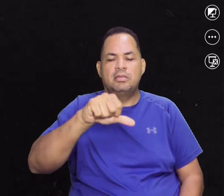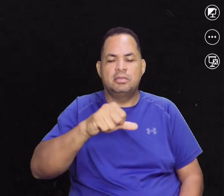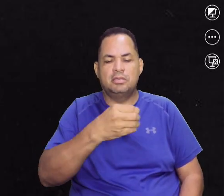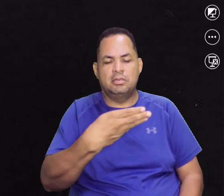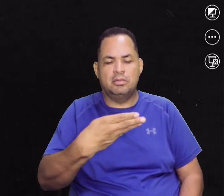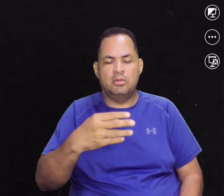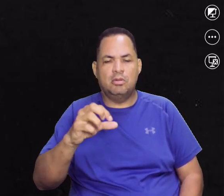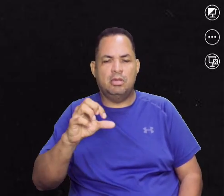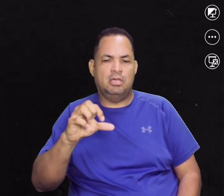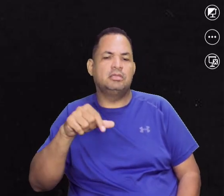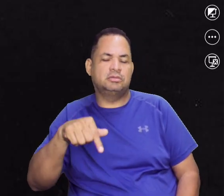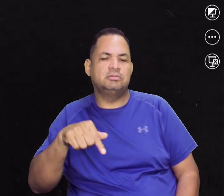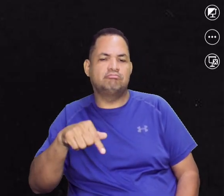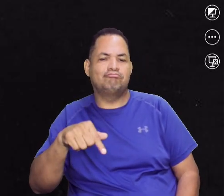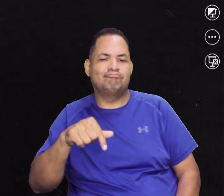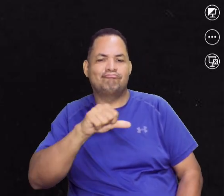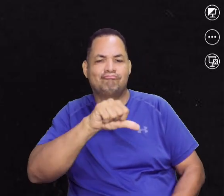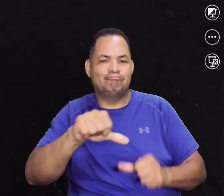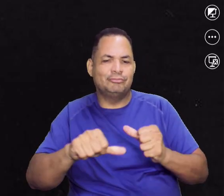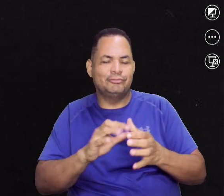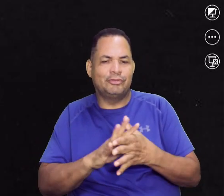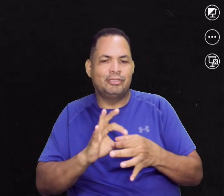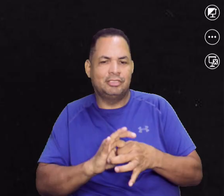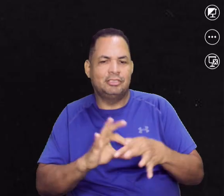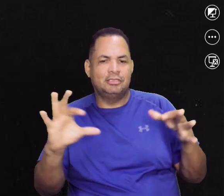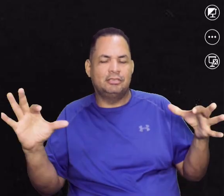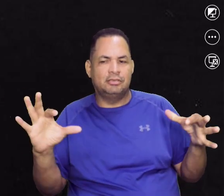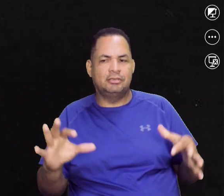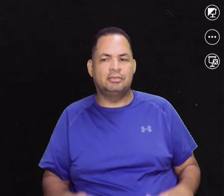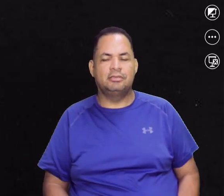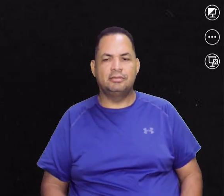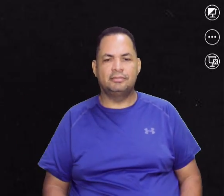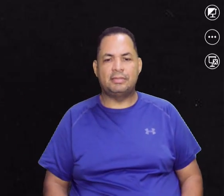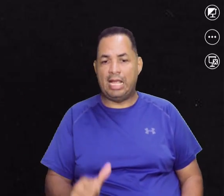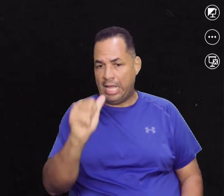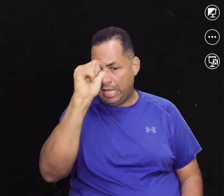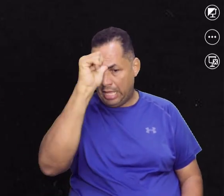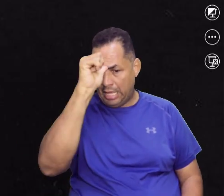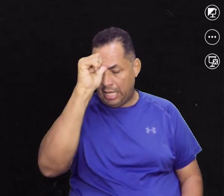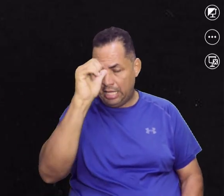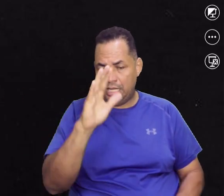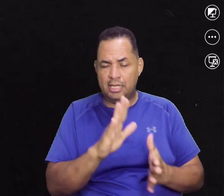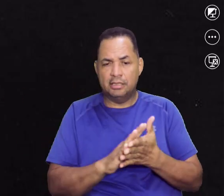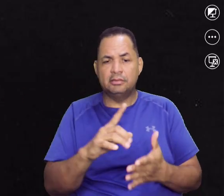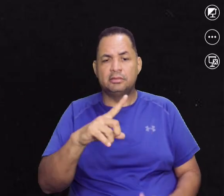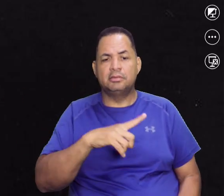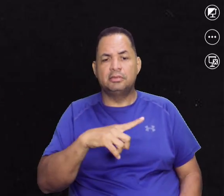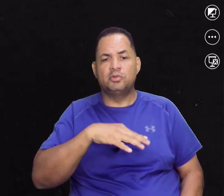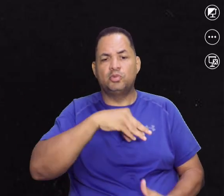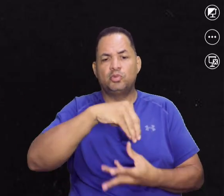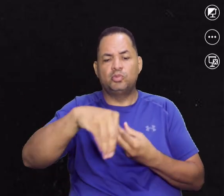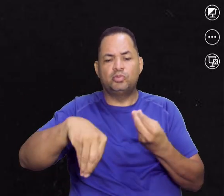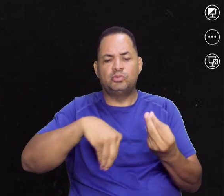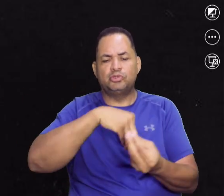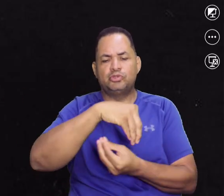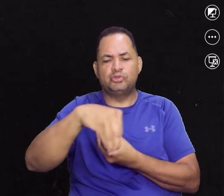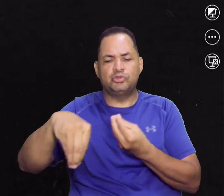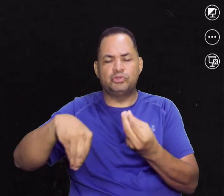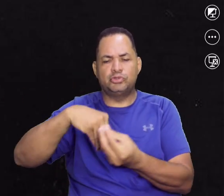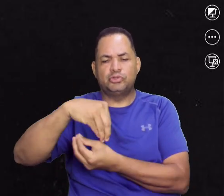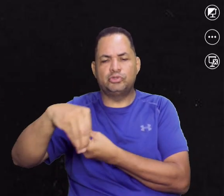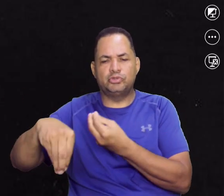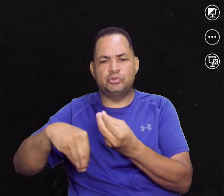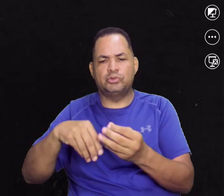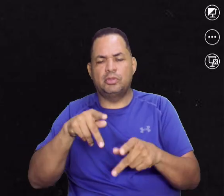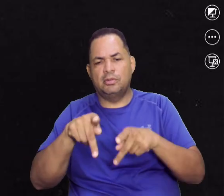ela se torna independente. Só que tem uma coisinha aí. Na Índia, nós vamos ter a mistura de povos. Na